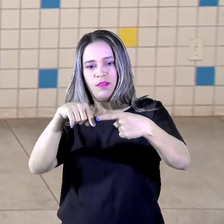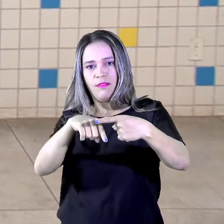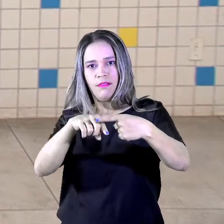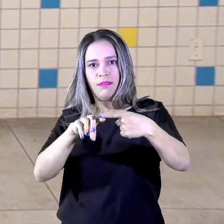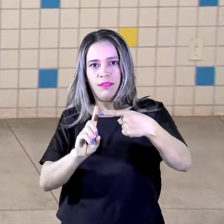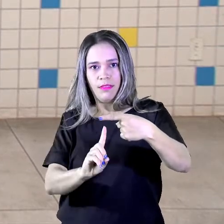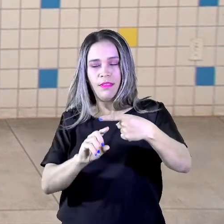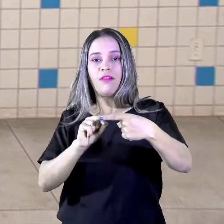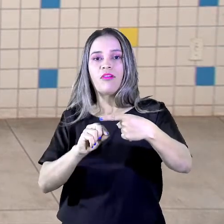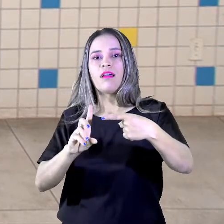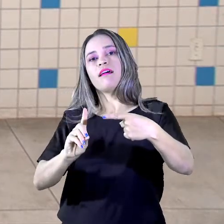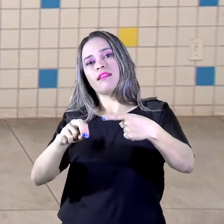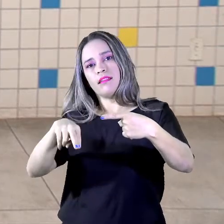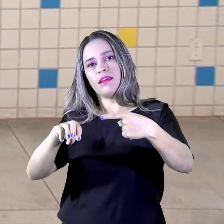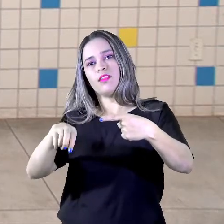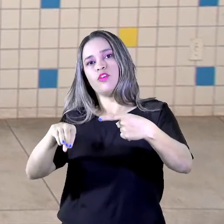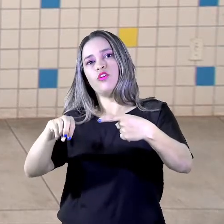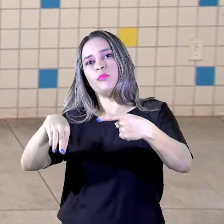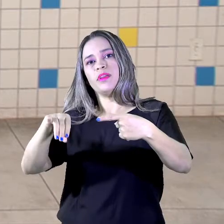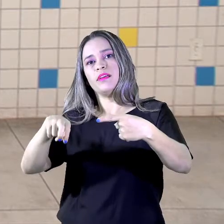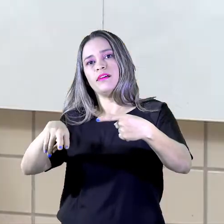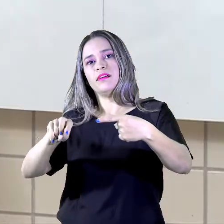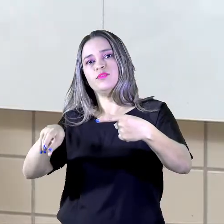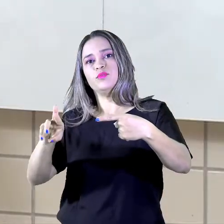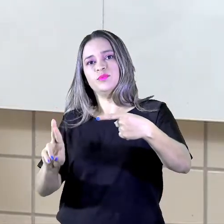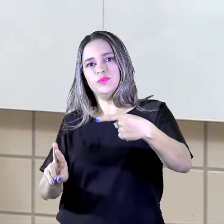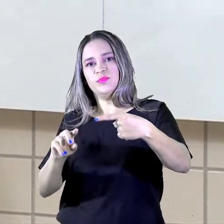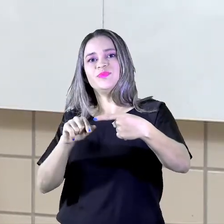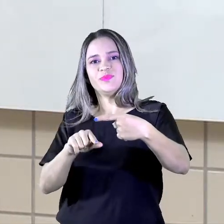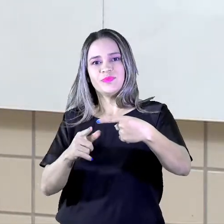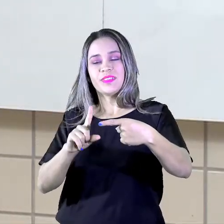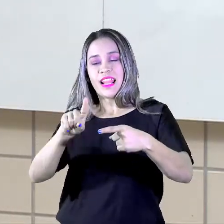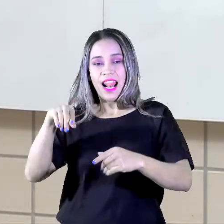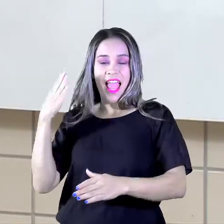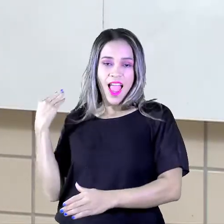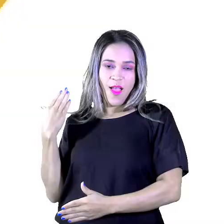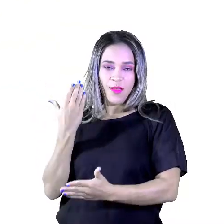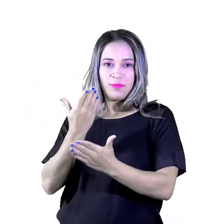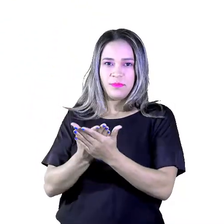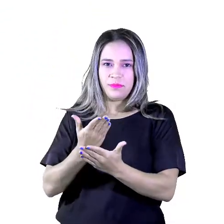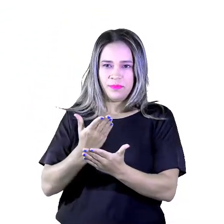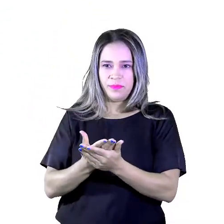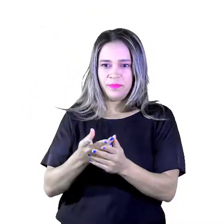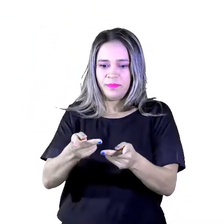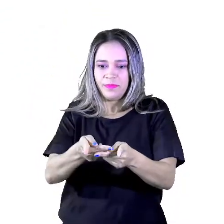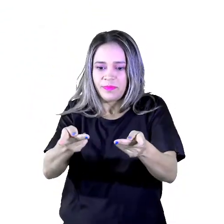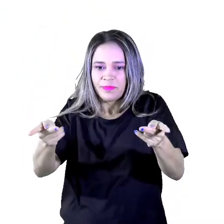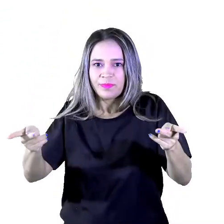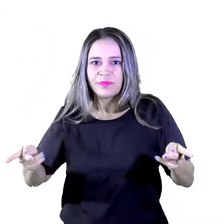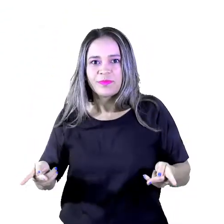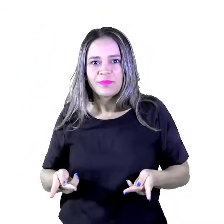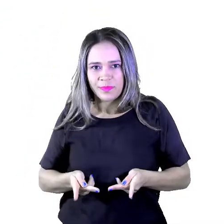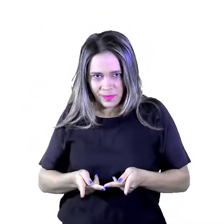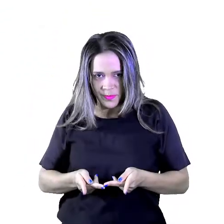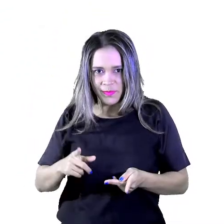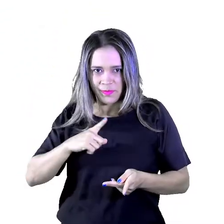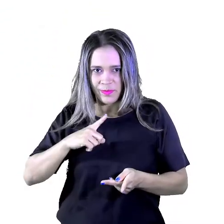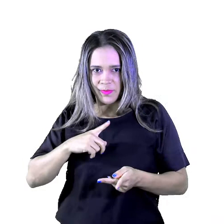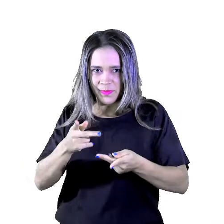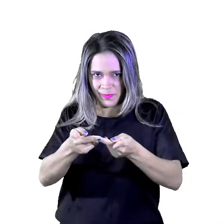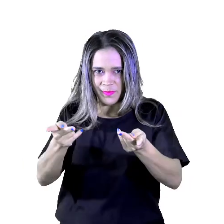denominador. Agora vamos para um exemplo. Na aula passada nós vimos também pizza. Então nós temos aqui uma